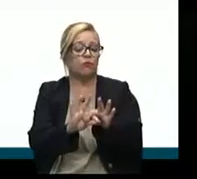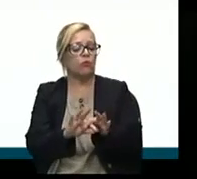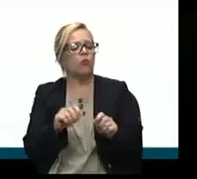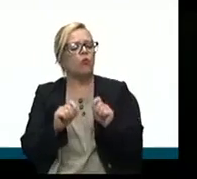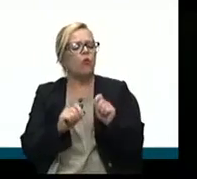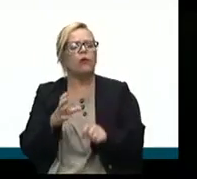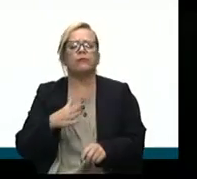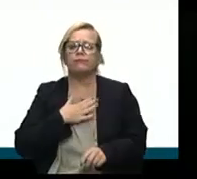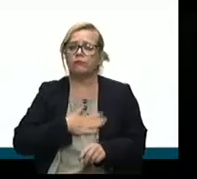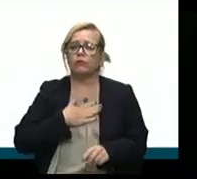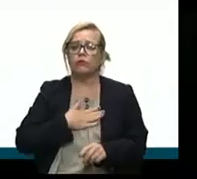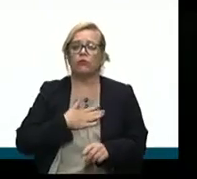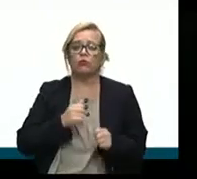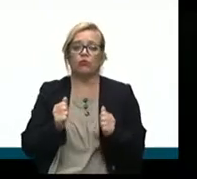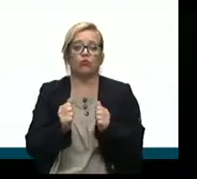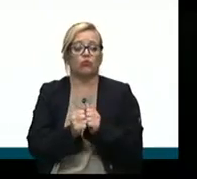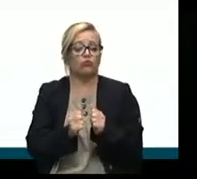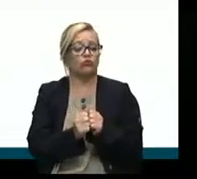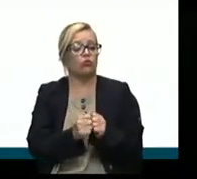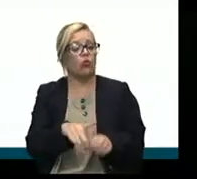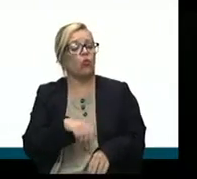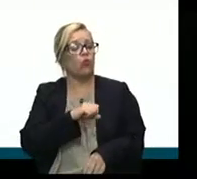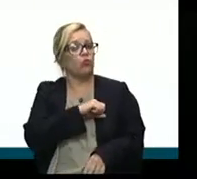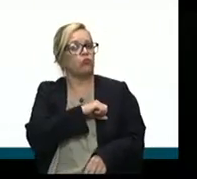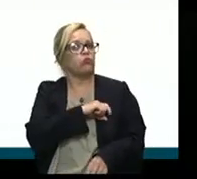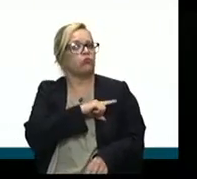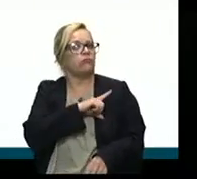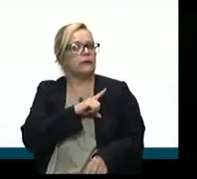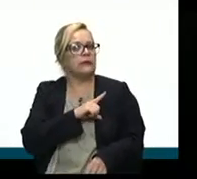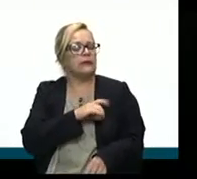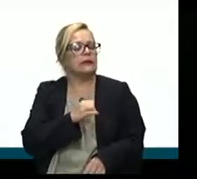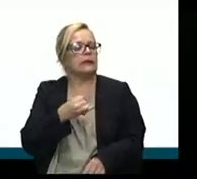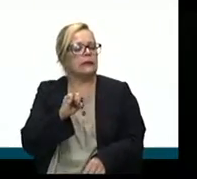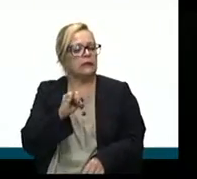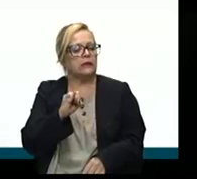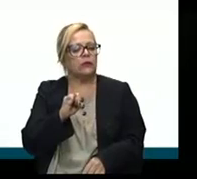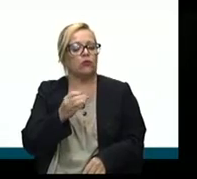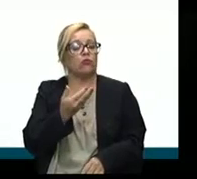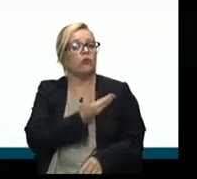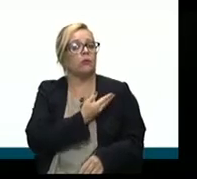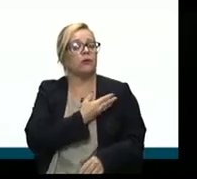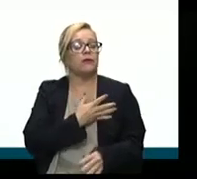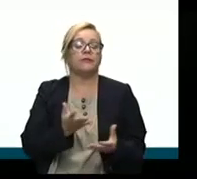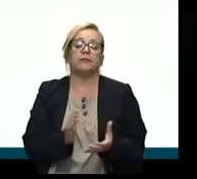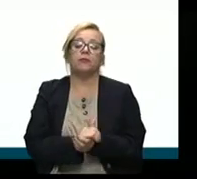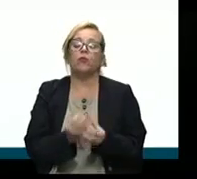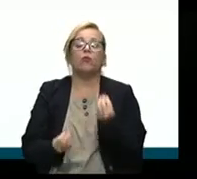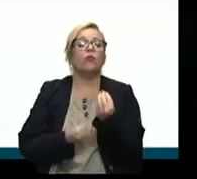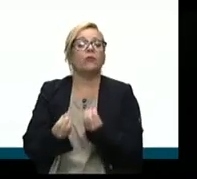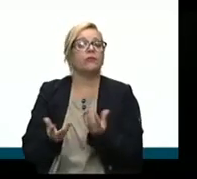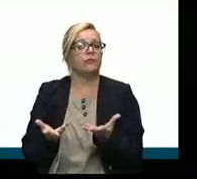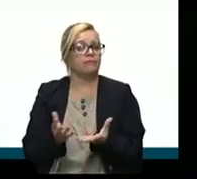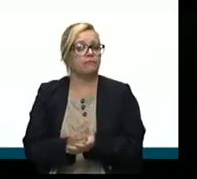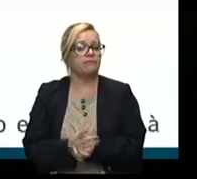satisfação em relação às condições de trabalho e a satisfação em relação à remuneração.